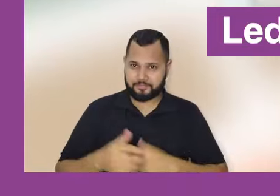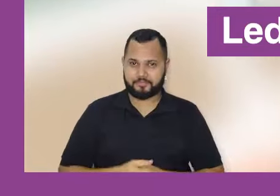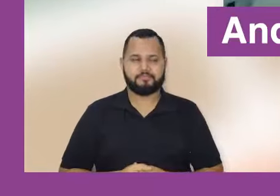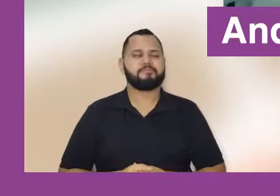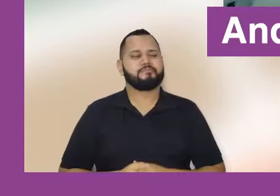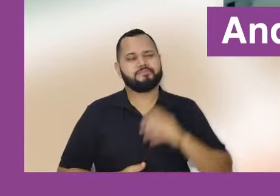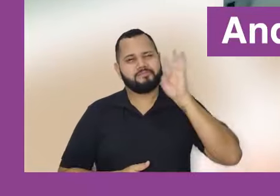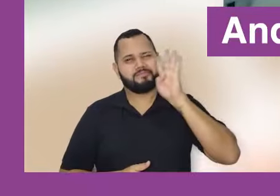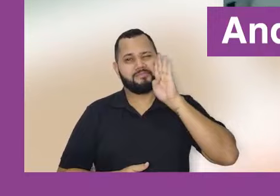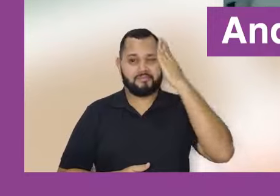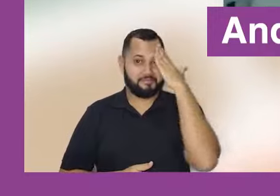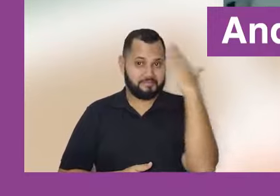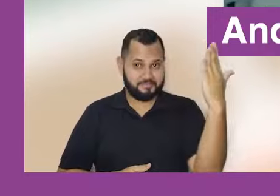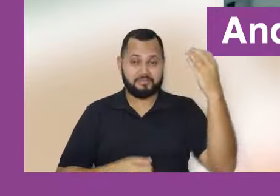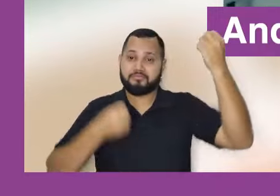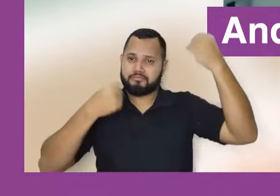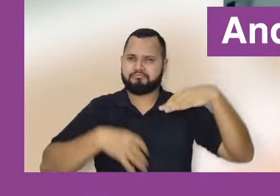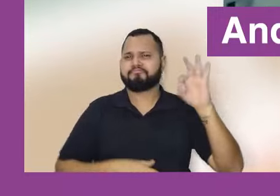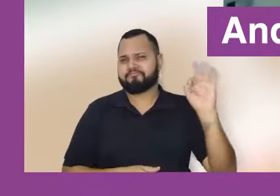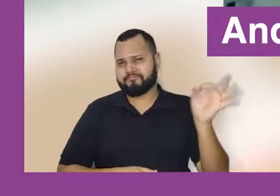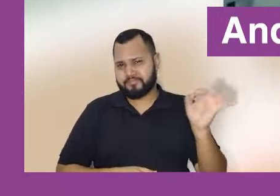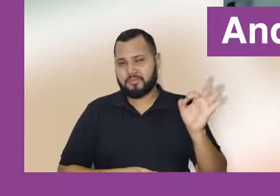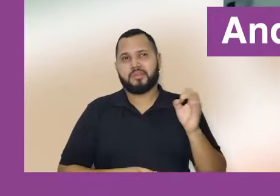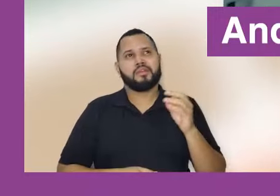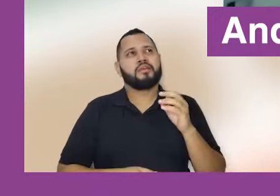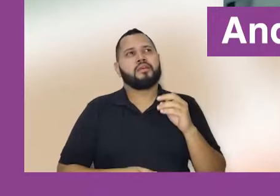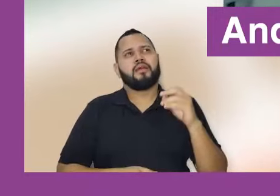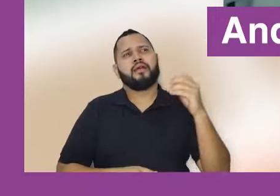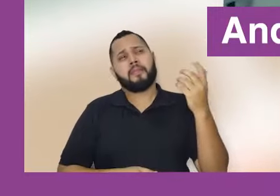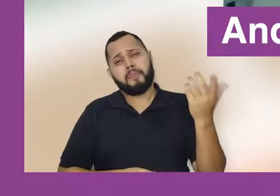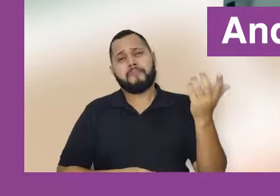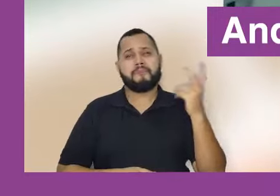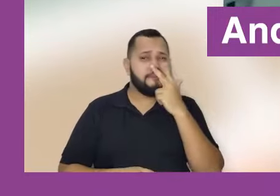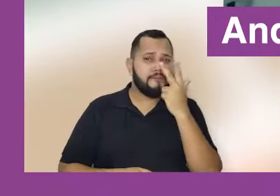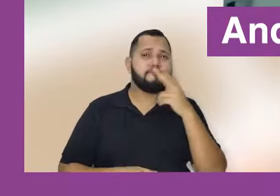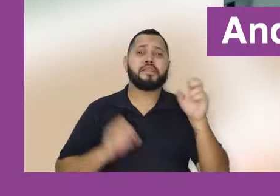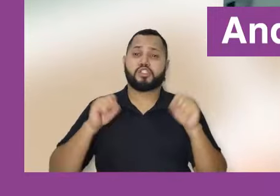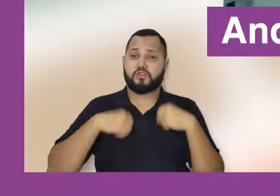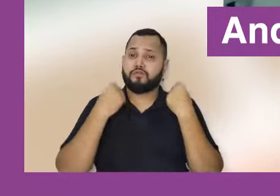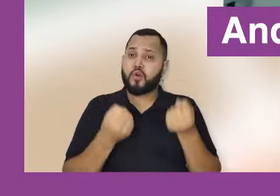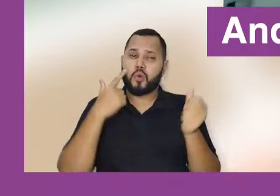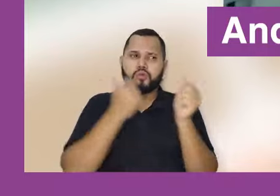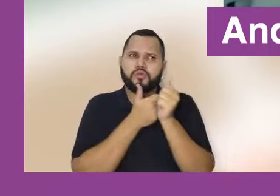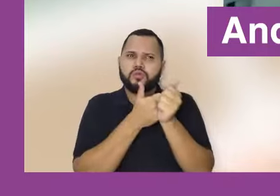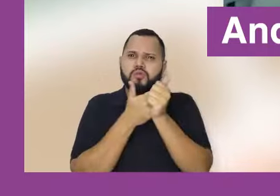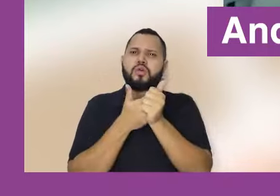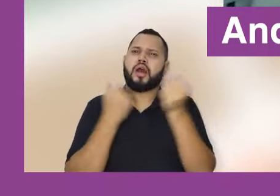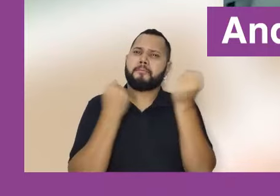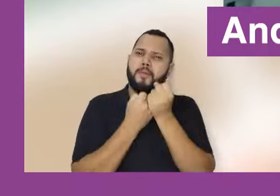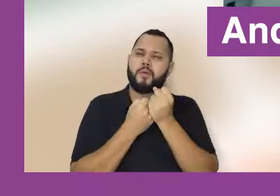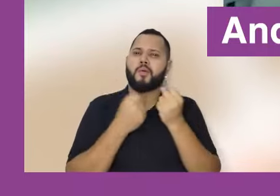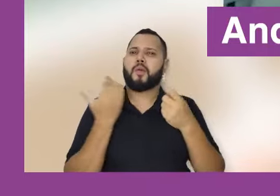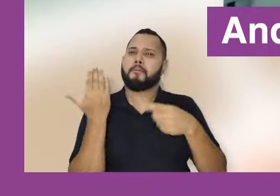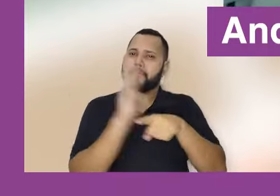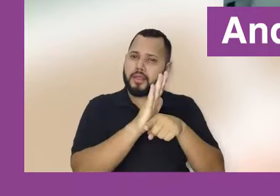muito legal e sem dúvida não requer requer um esforço de acompanhamento de apoio de